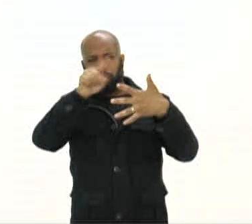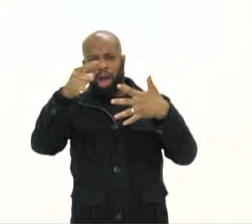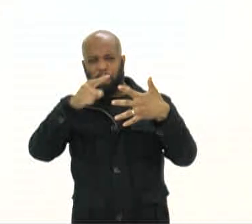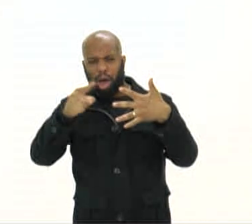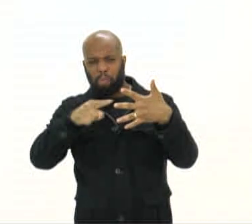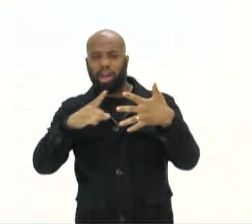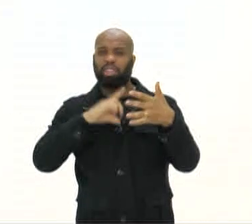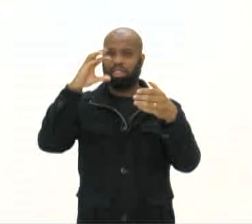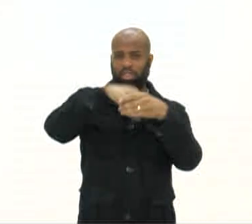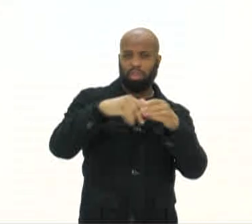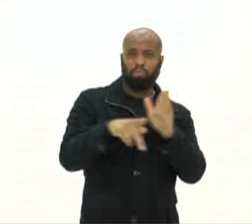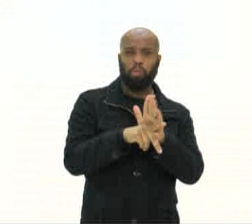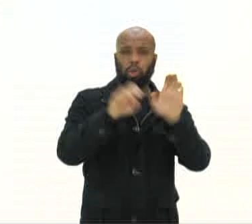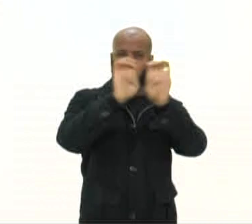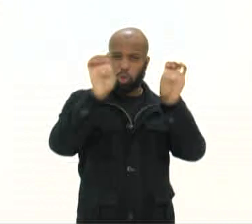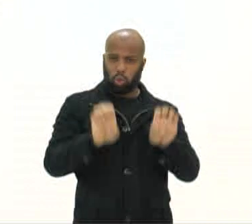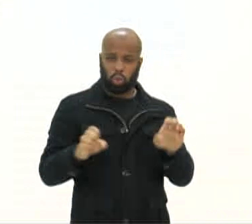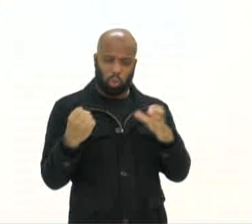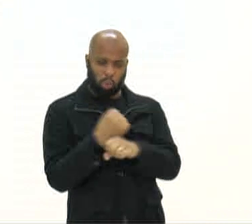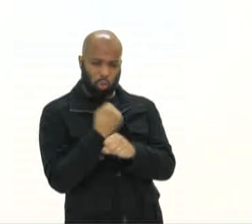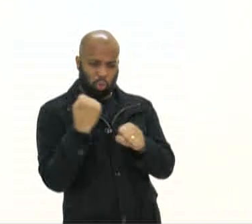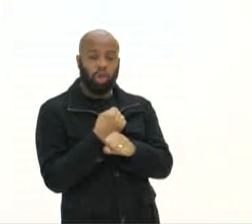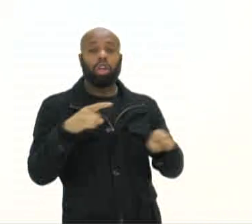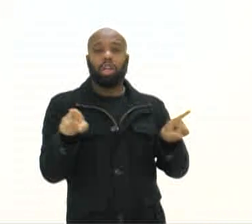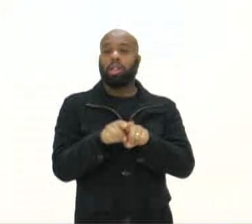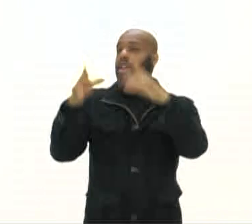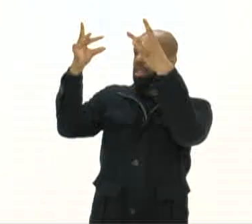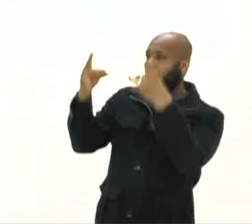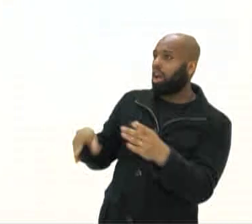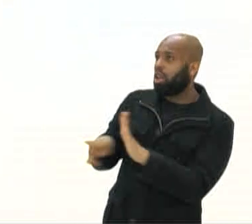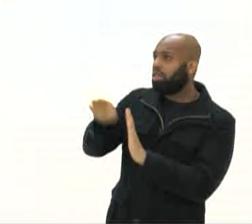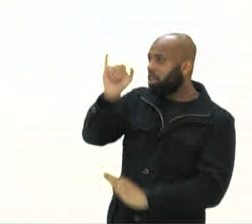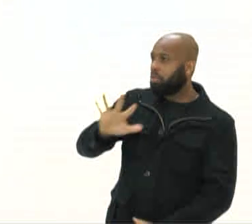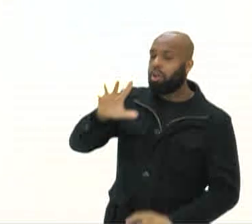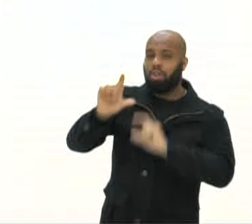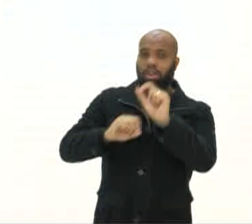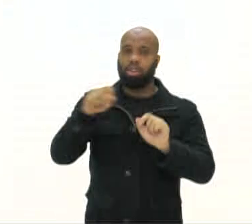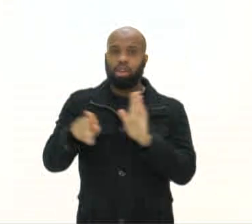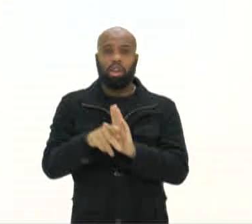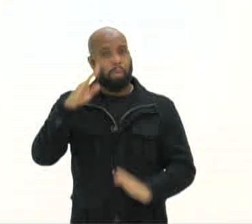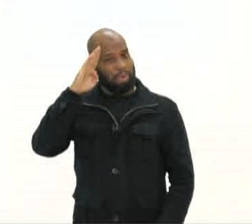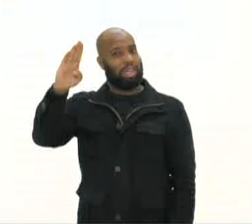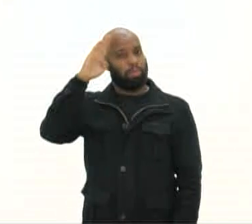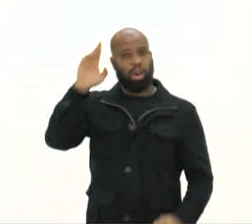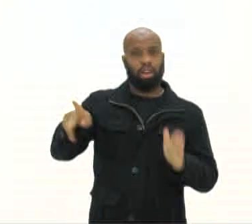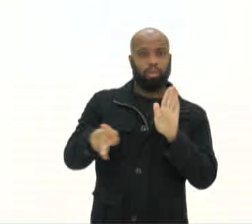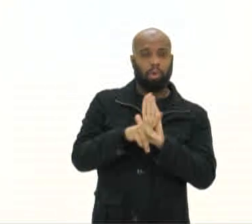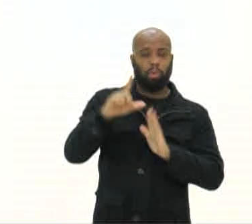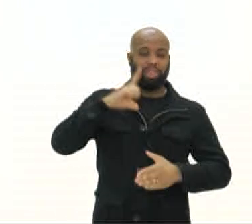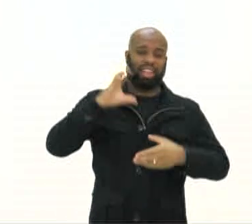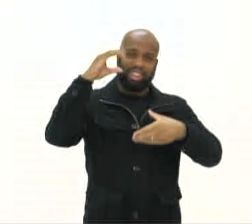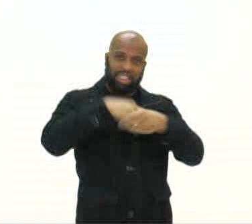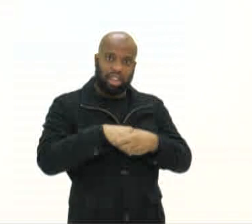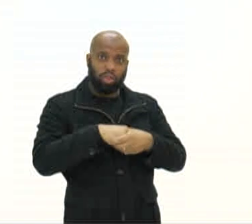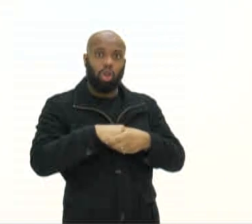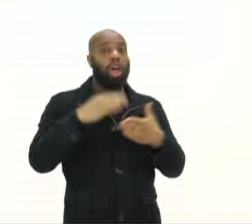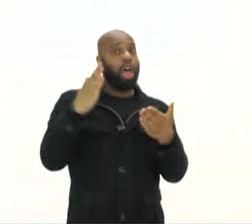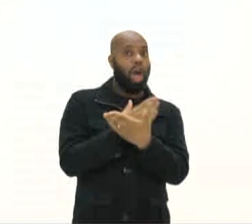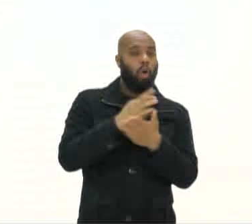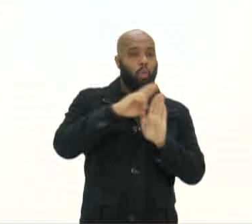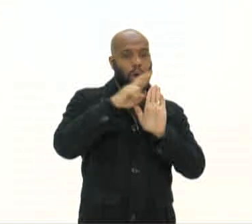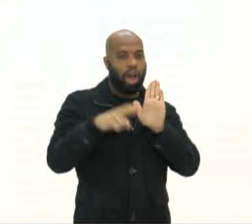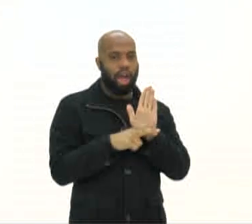sua construção. Os detalhes de uma imagem se tornam as protagonistas, pequenas inserções verbais